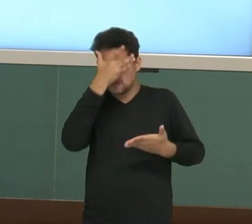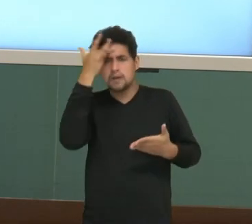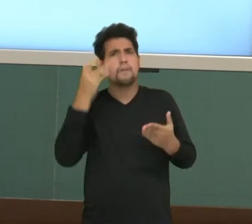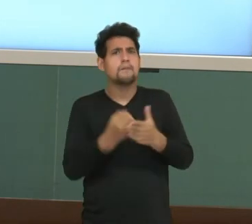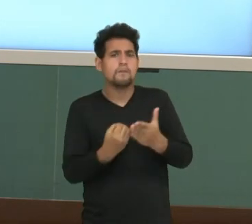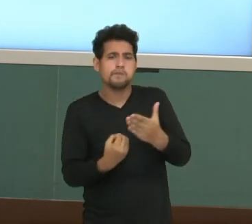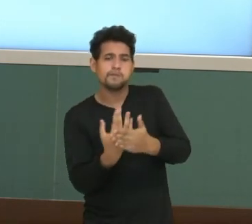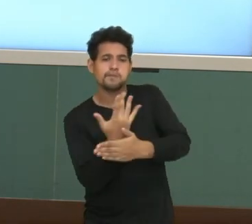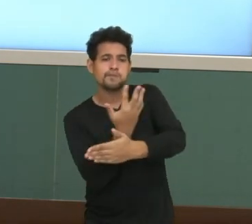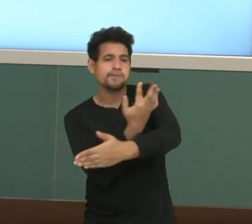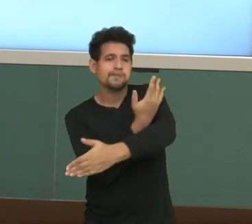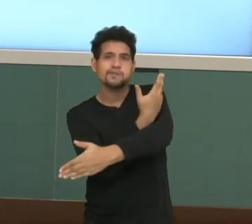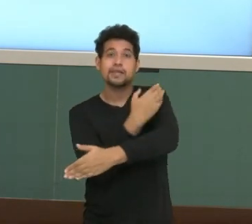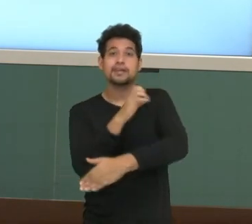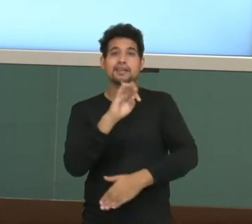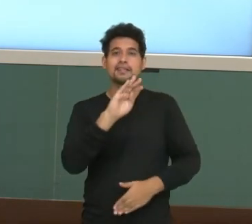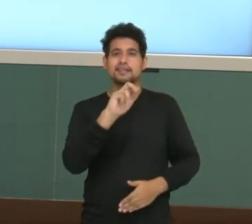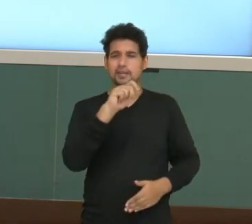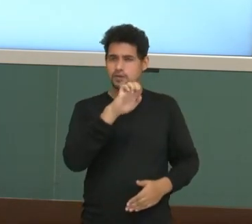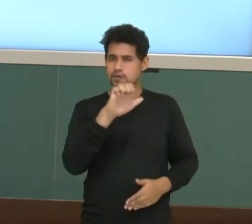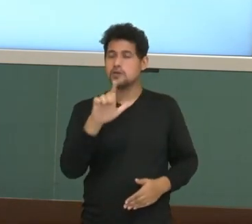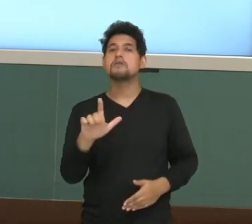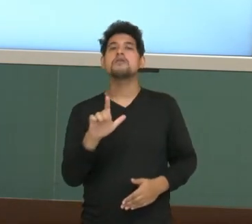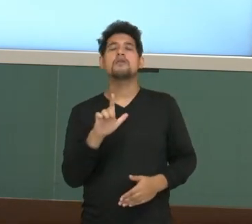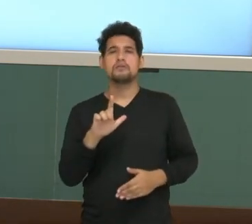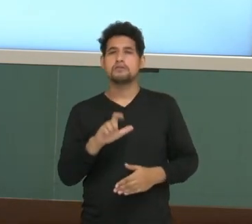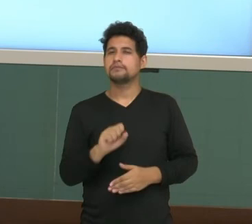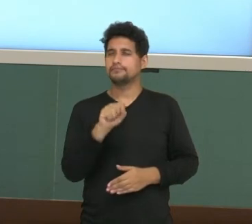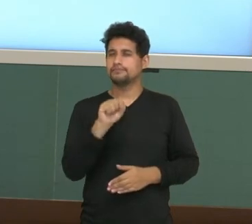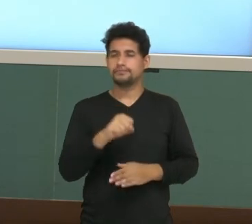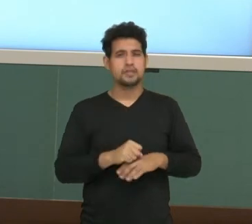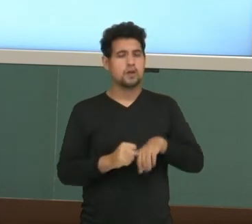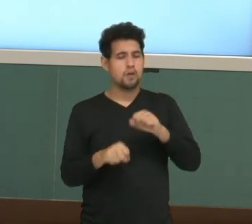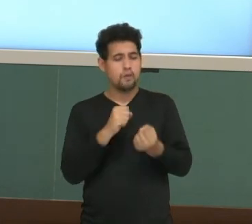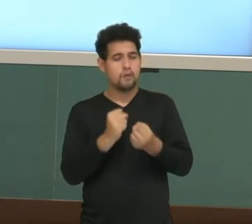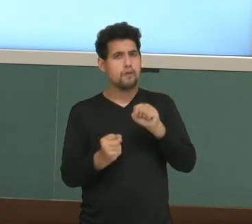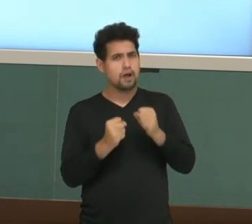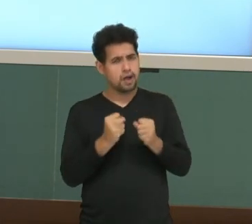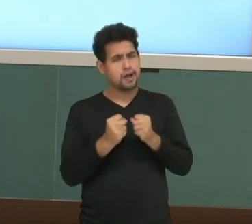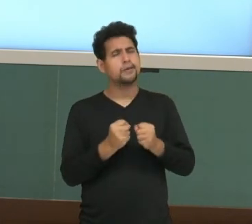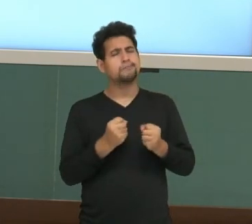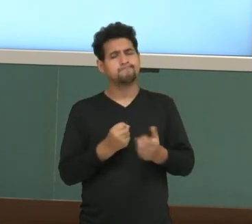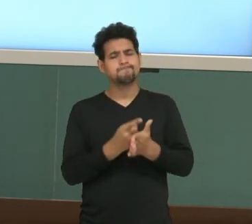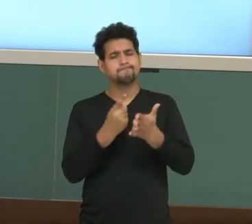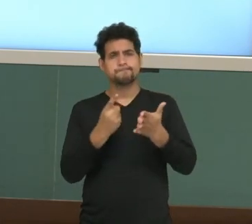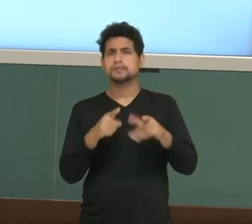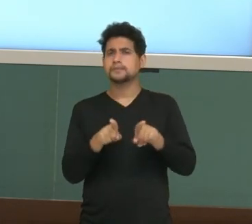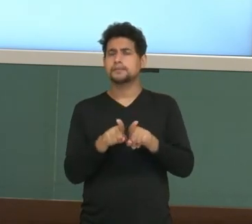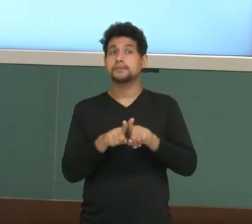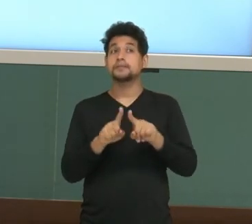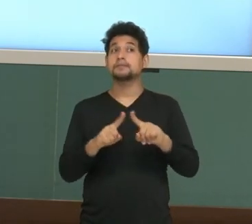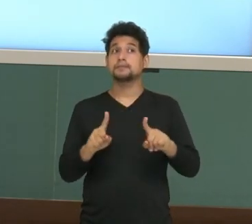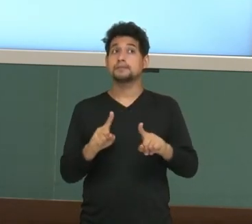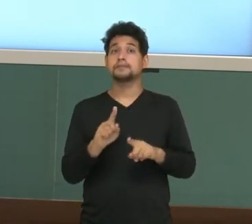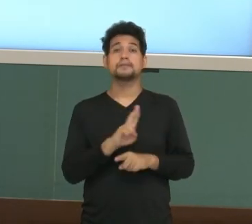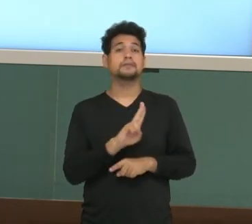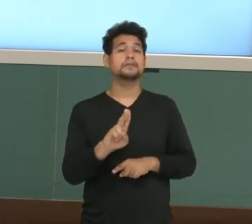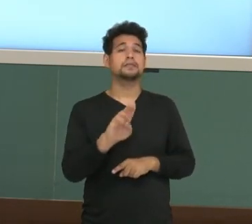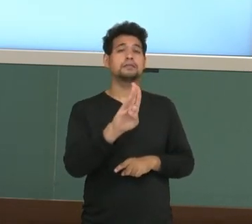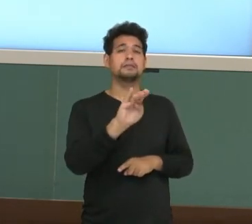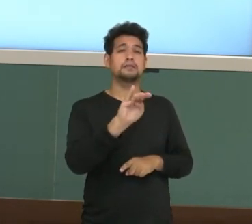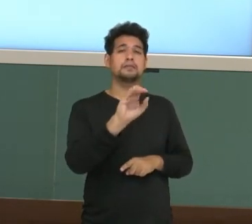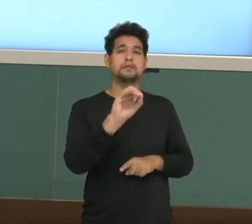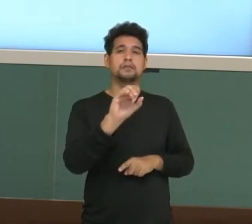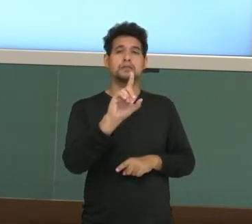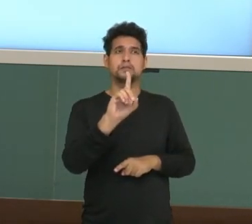do etanol combustível e que a indústria automobilística aderisse a essa ideia. Já o biodiesel, por sua vez,